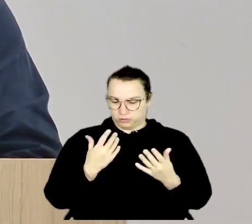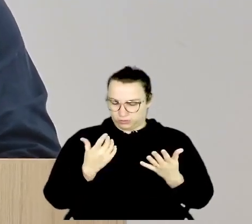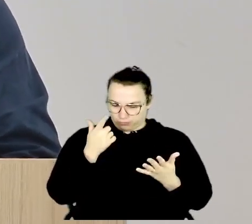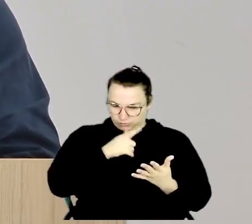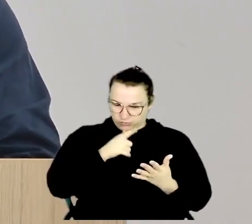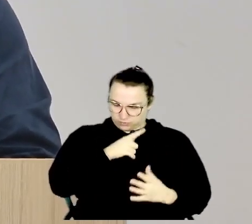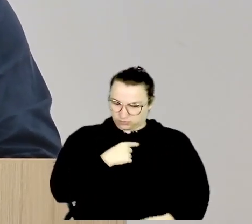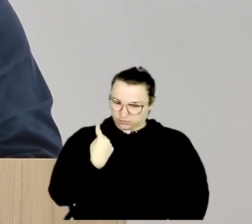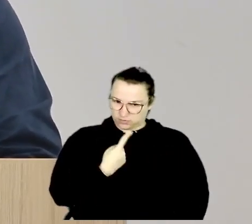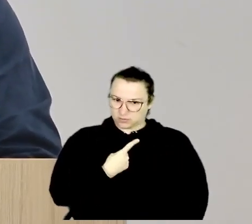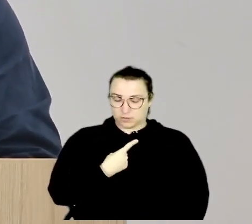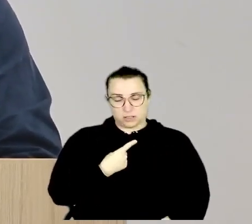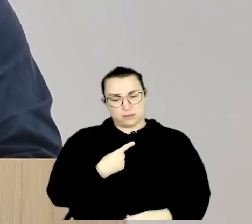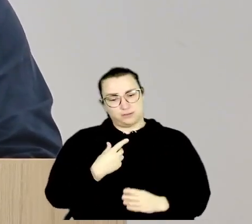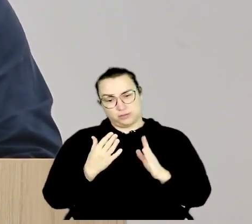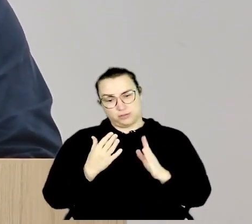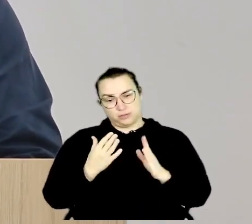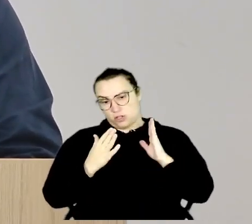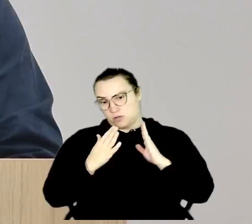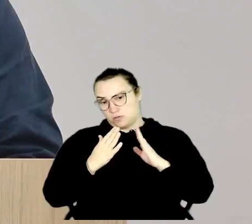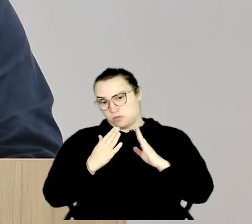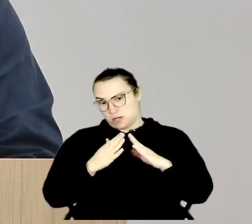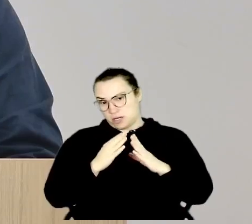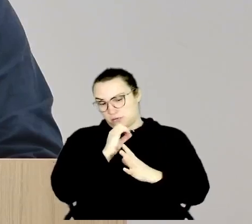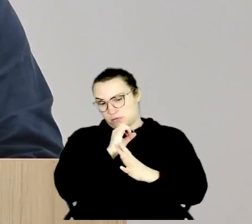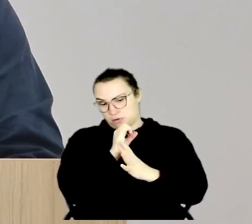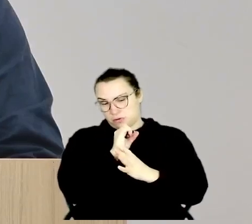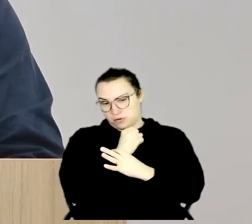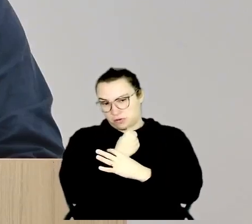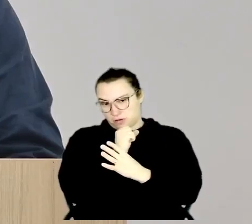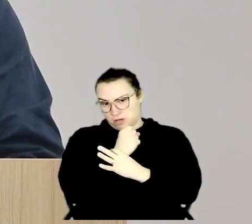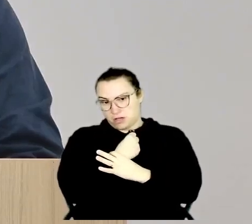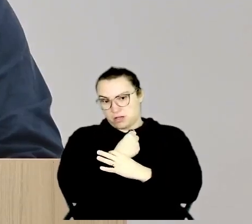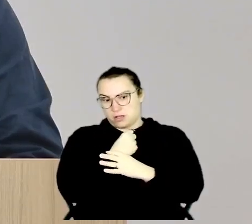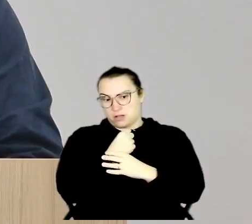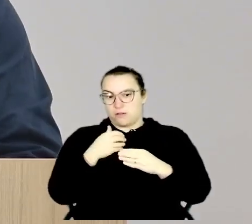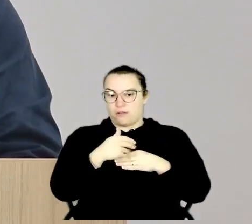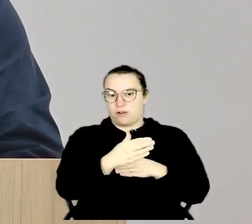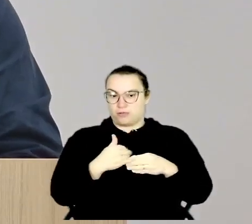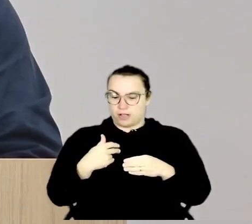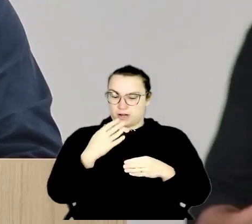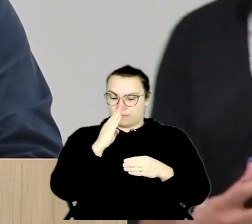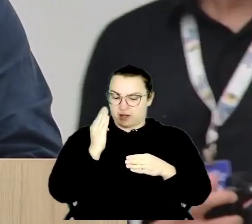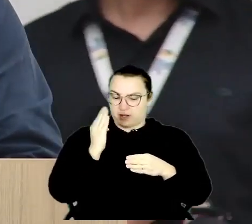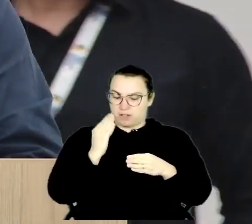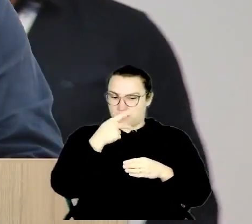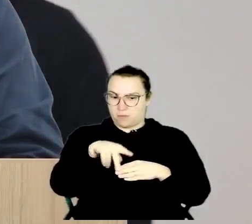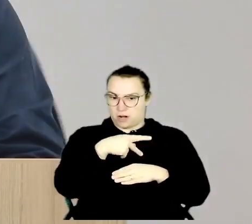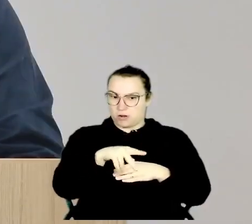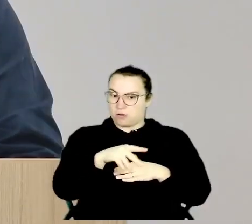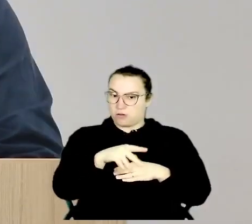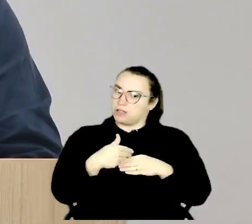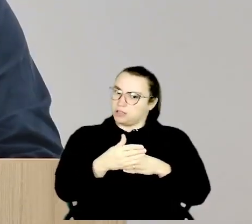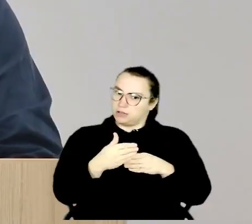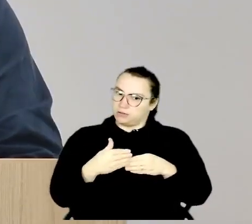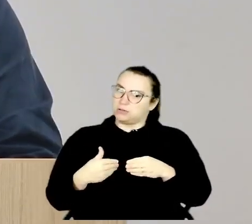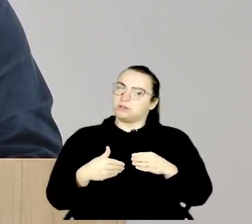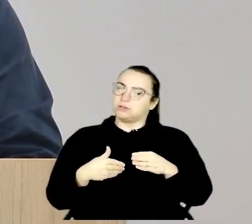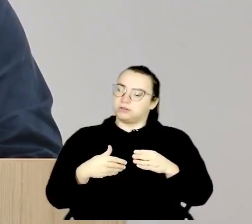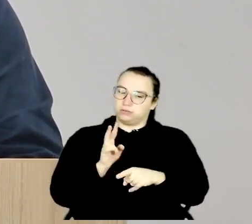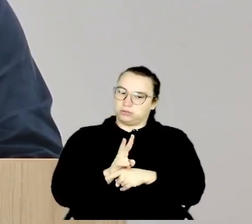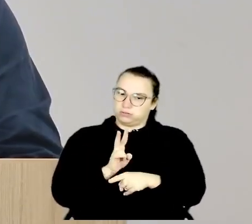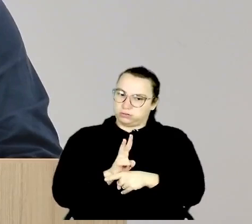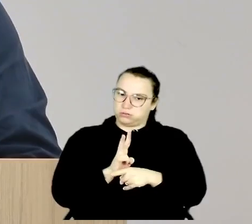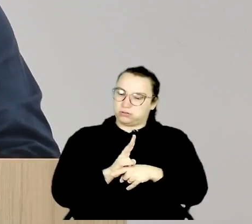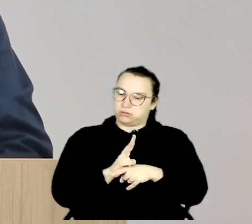Fronteira né e precisamos de segurança e a bpfron tem aí correspondido e agora vai ganhar uma sede